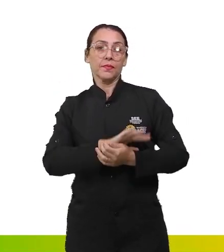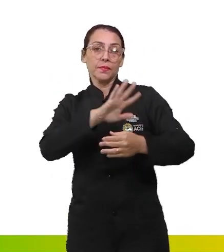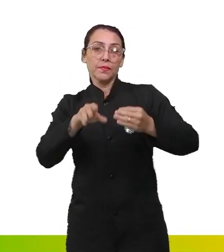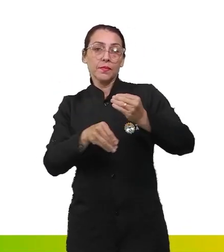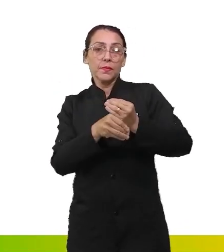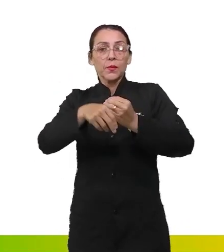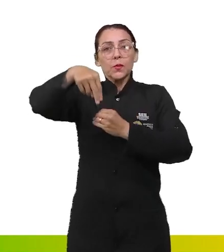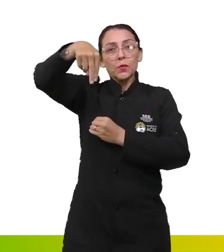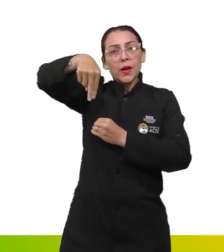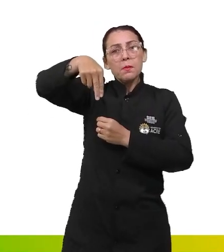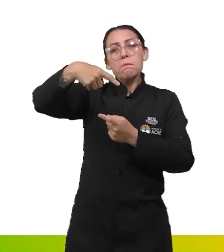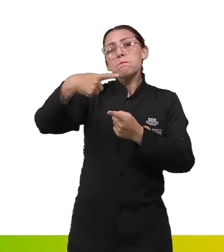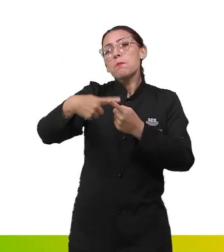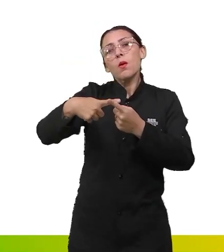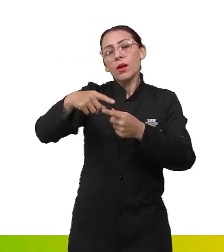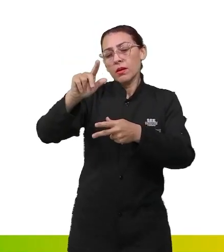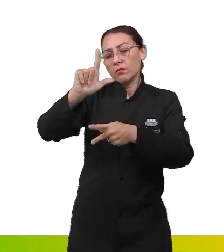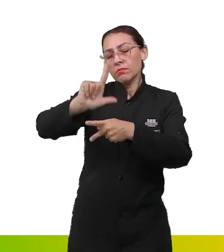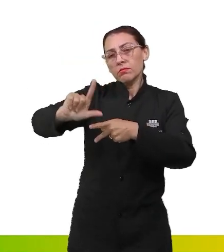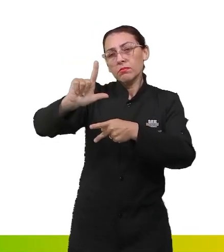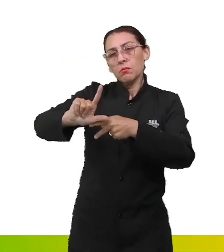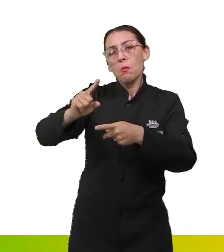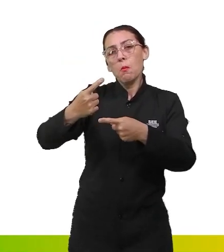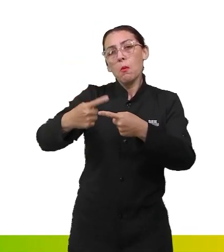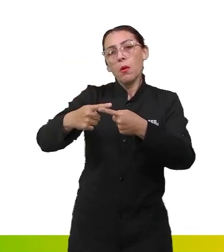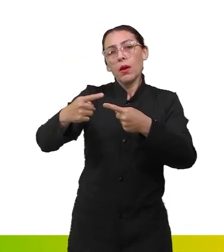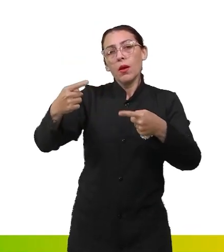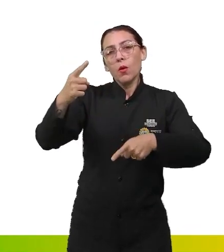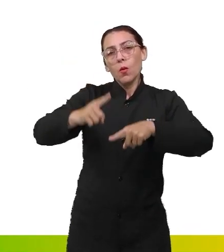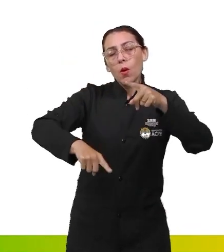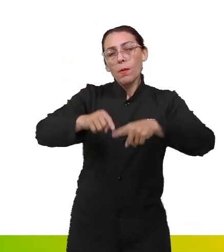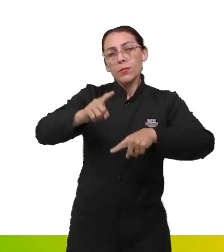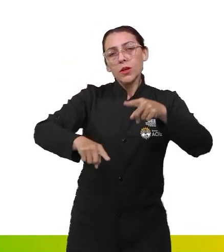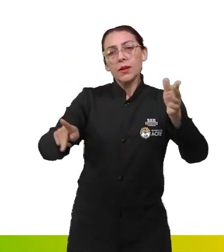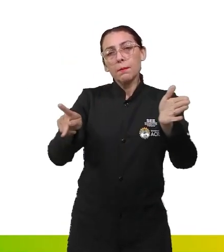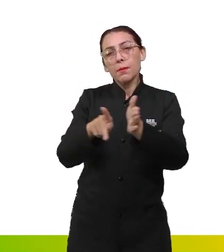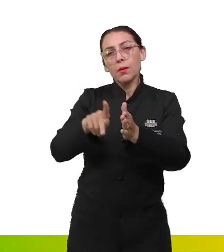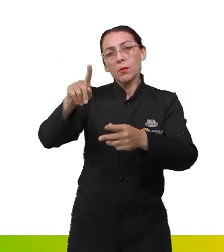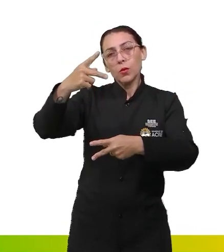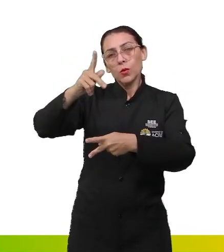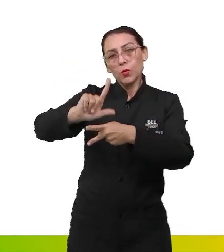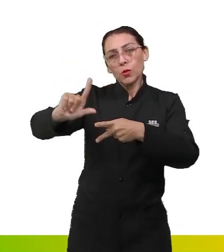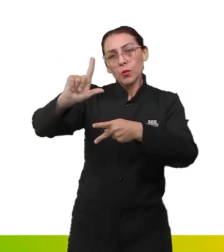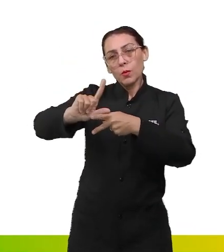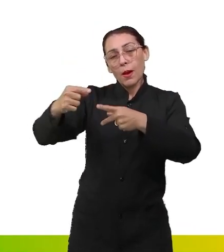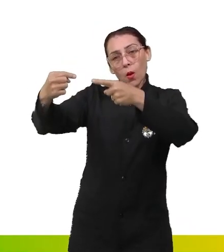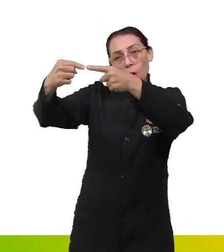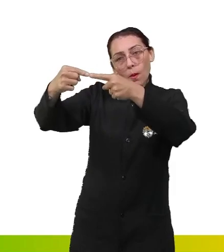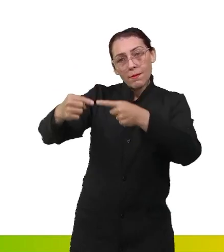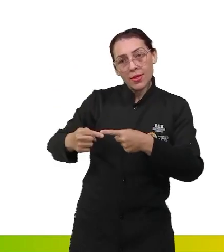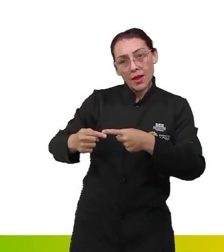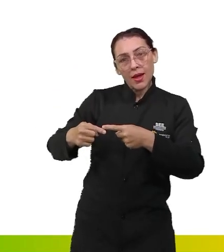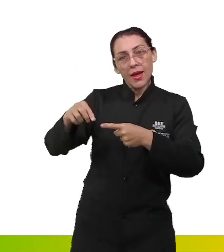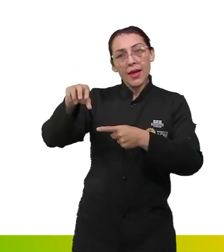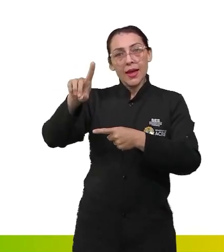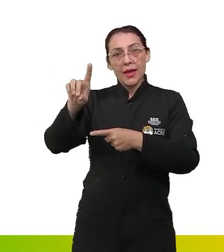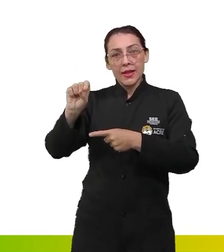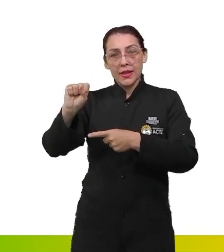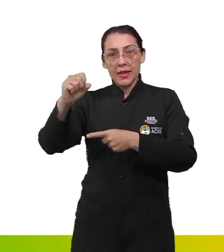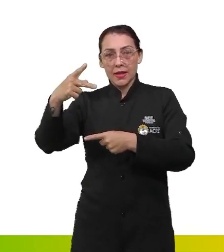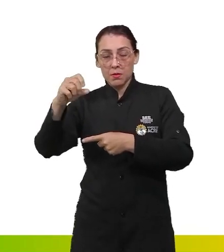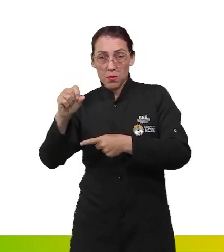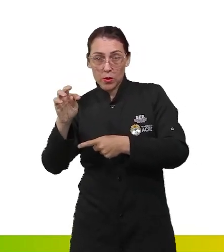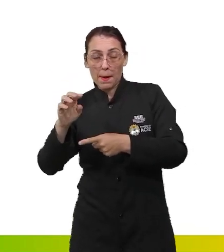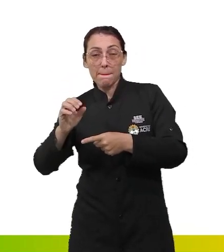E por que ele está no plural? Porque o objeto a que ele se refere está no plural. Olha aí. Los deportes. É mais de um